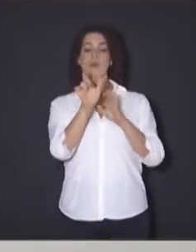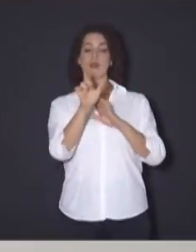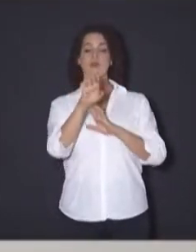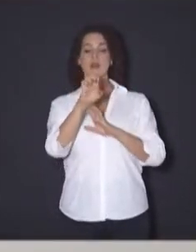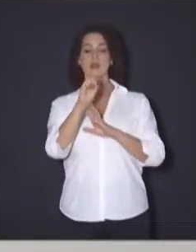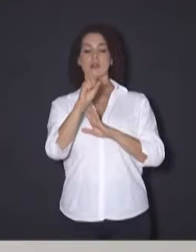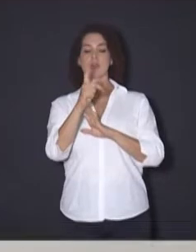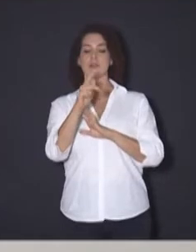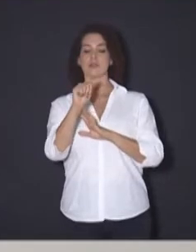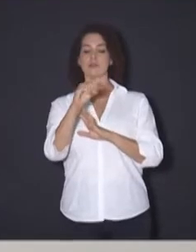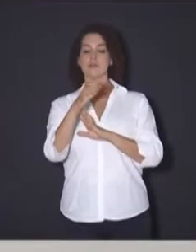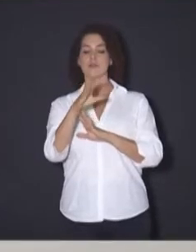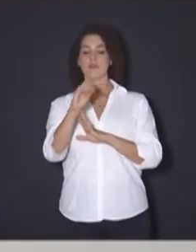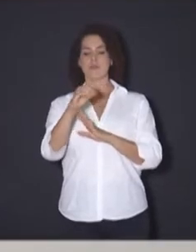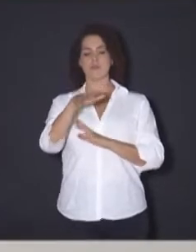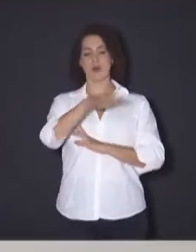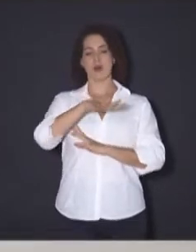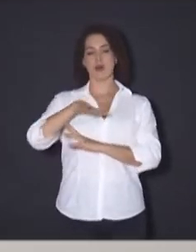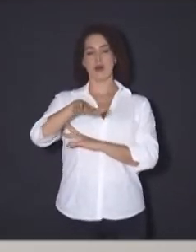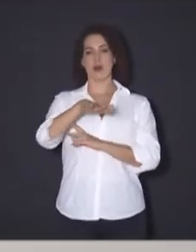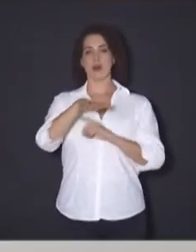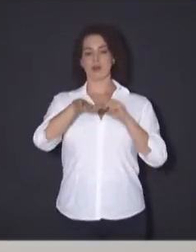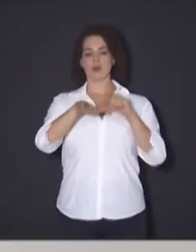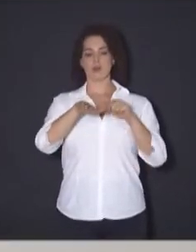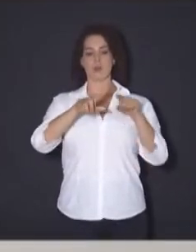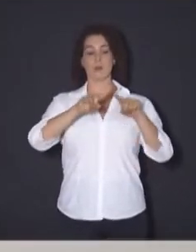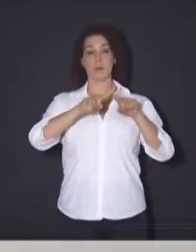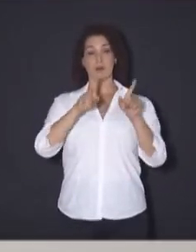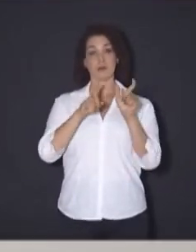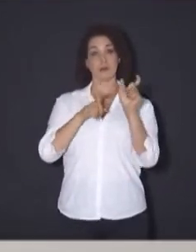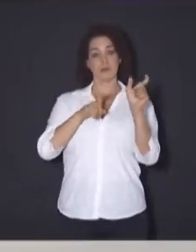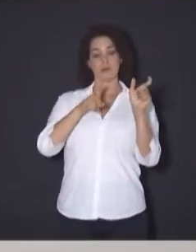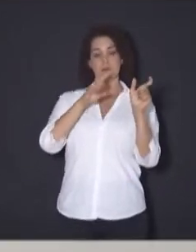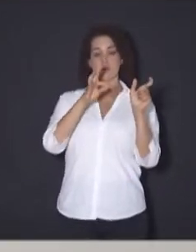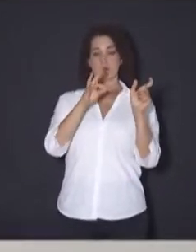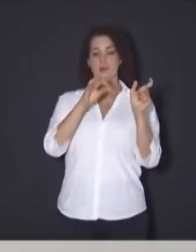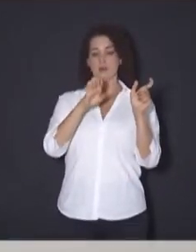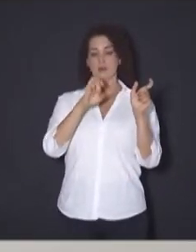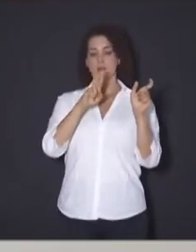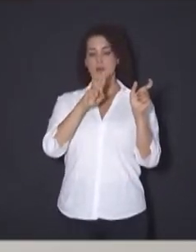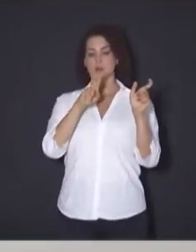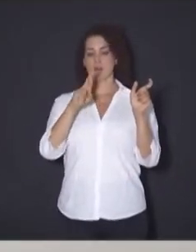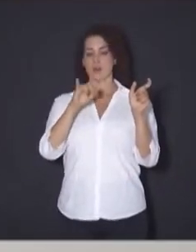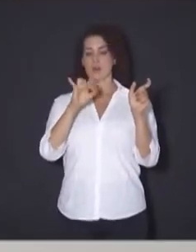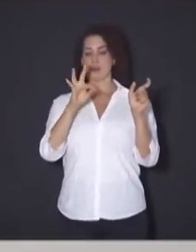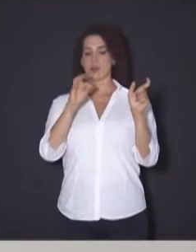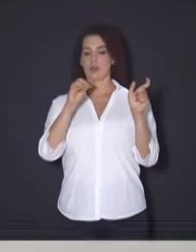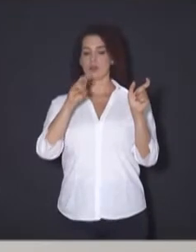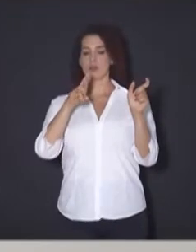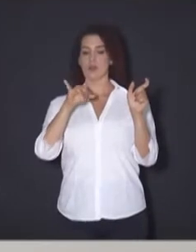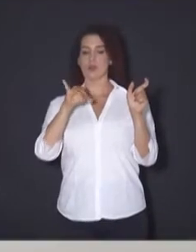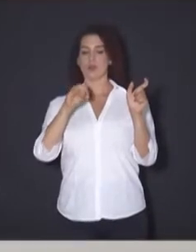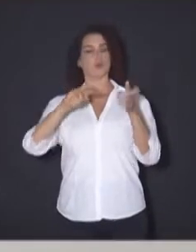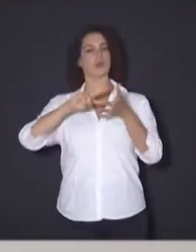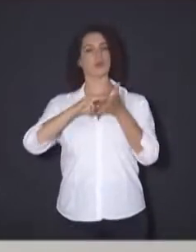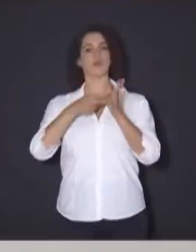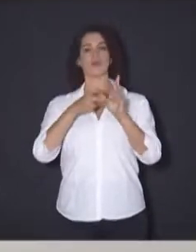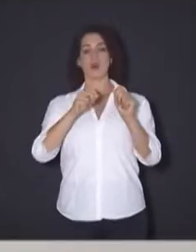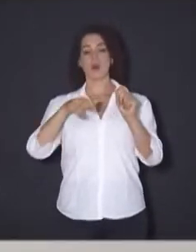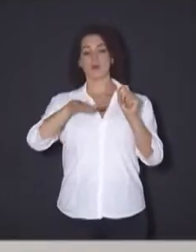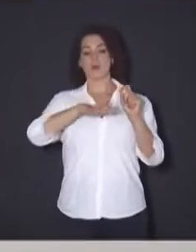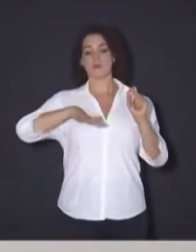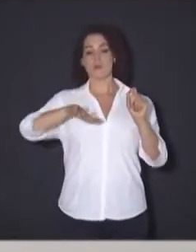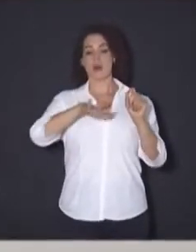mas a palavra território é uma palavra que vem que é exatamente esse espaço vivido esse